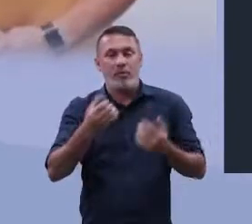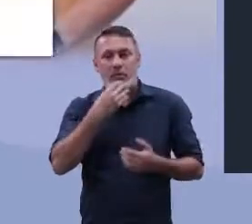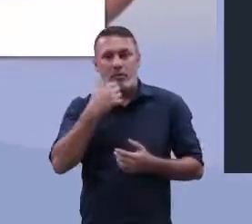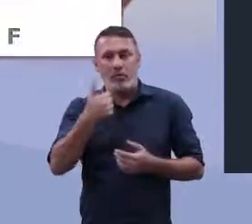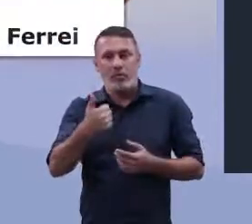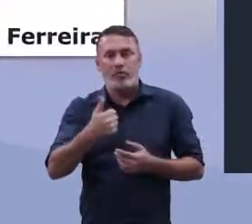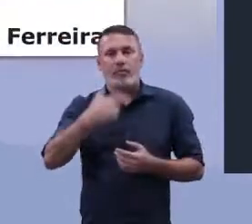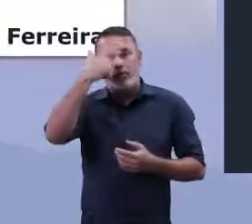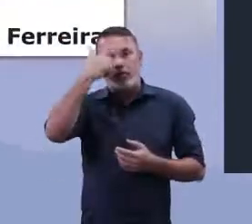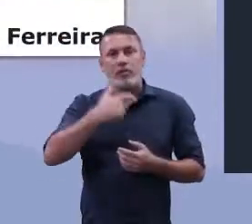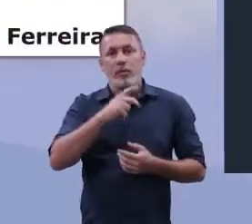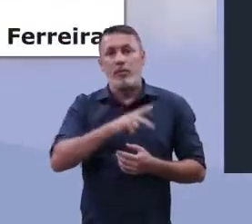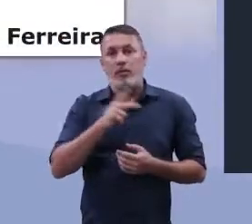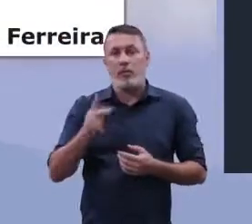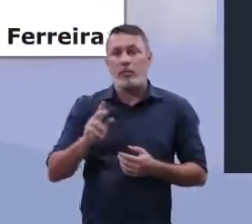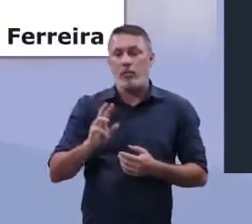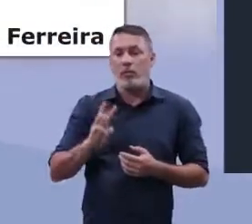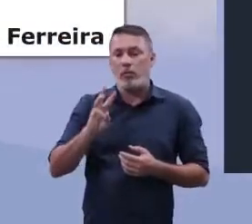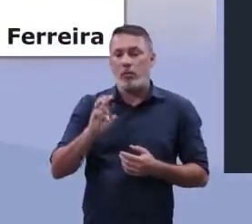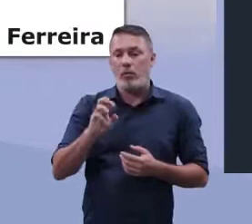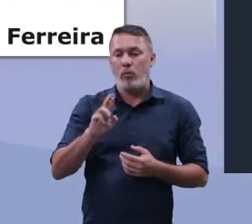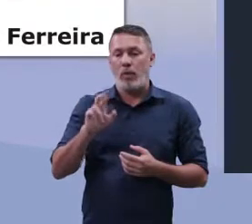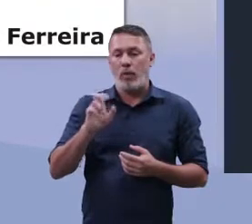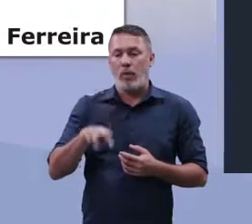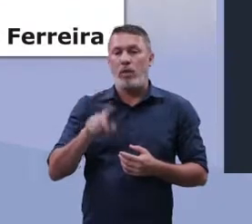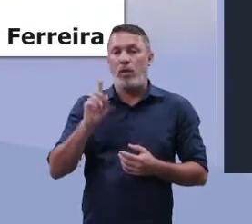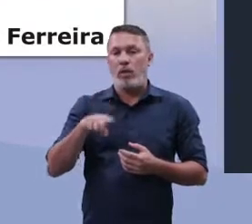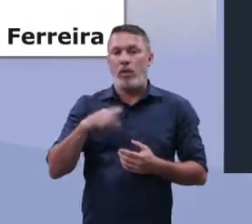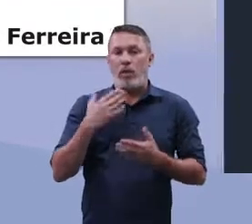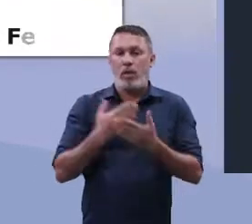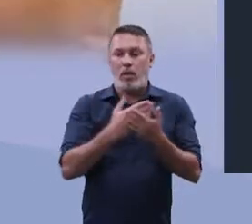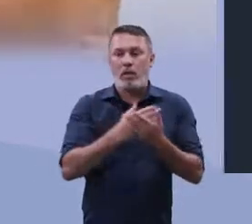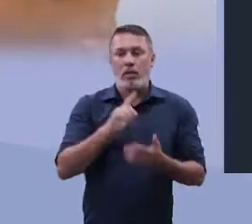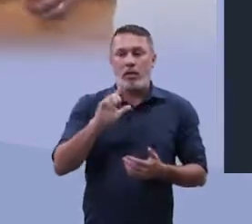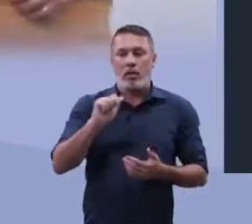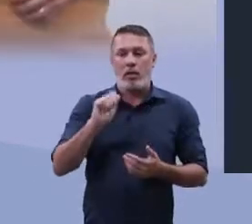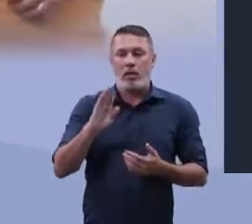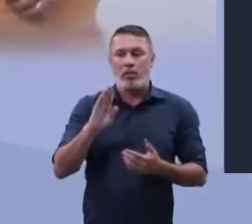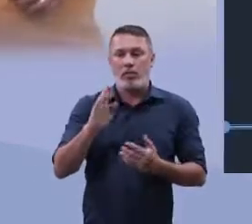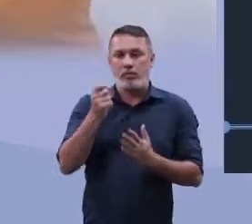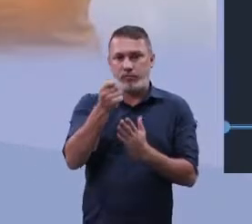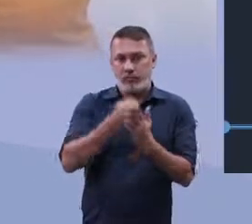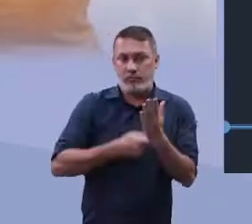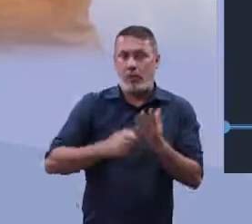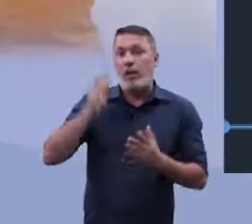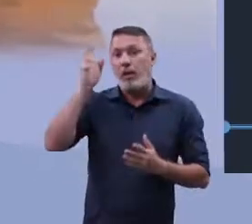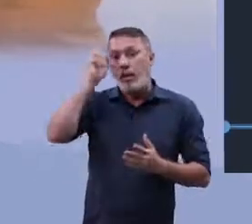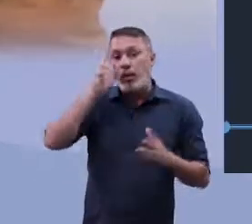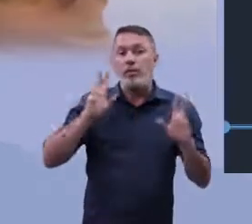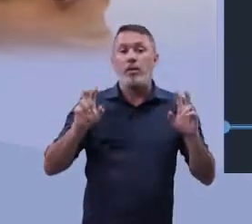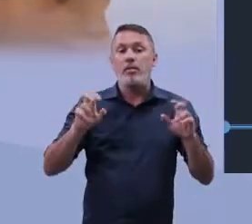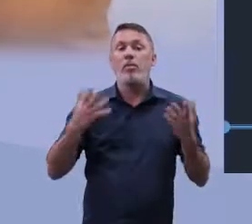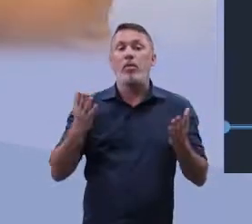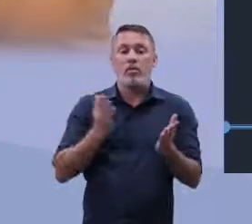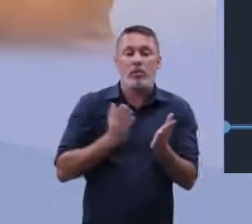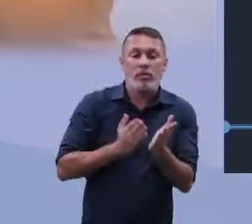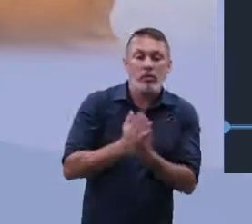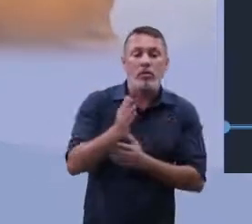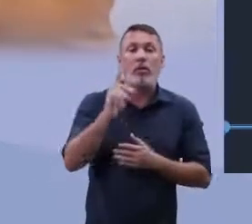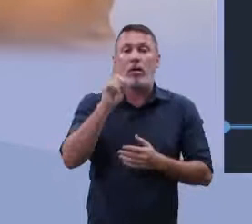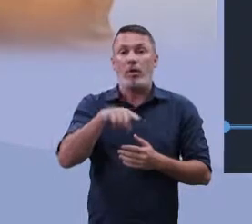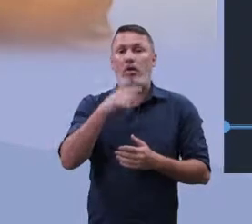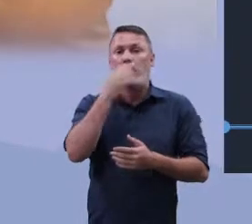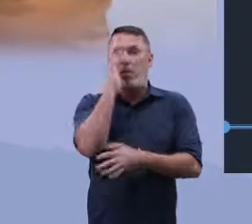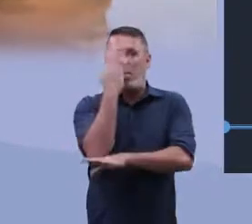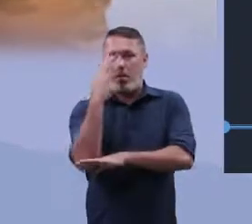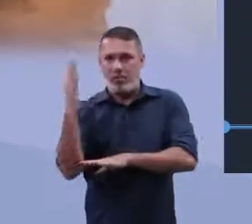Fala pessoal, tudo bem? Professor Werner aqui para mais uma aula do nosso laboratório de redação. Lembrando que nós estamos trabalhando o eixo